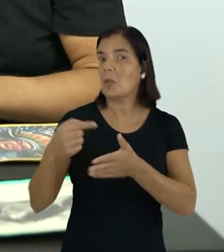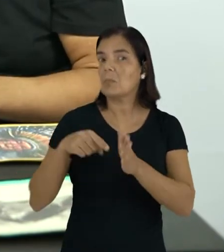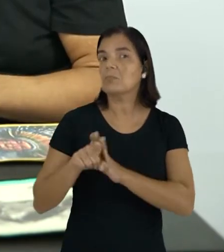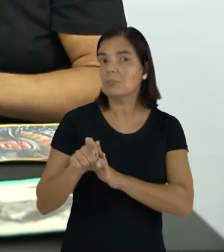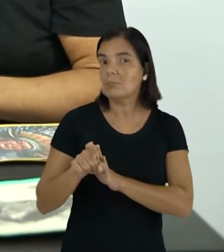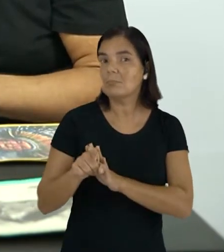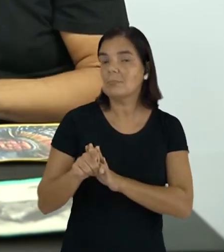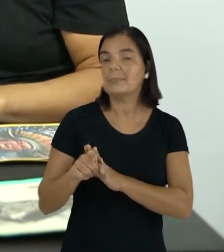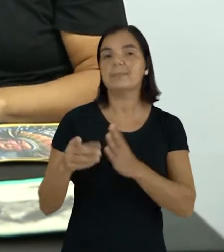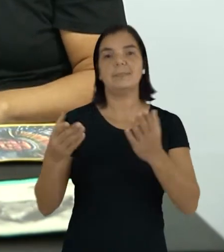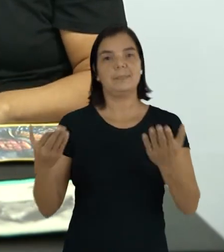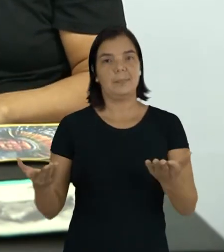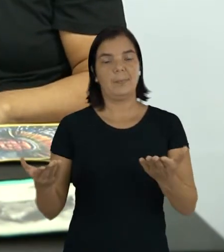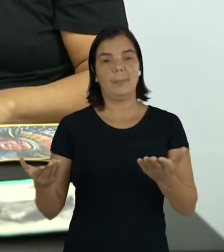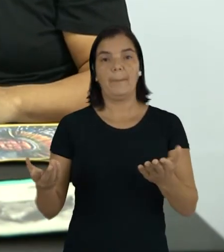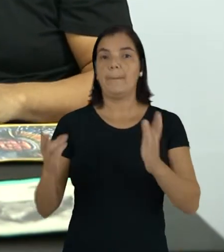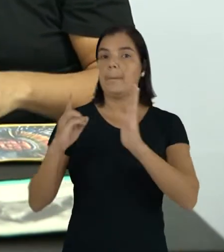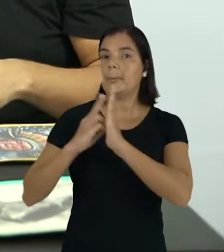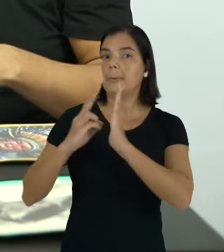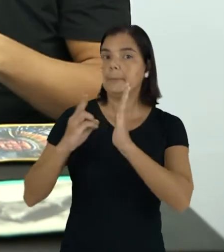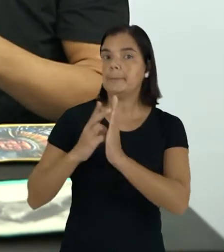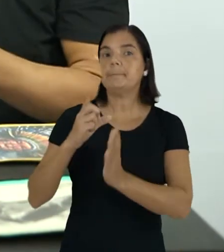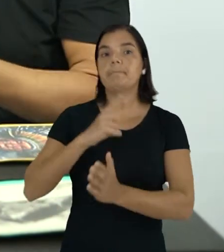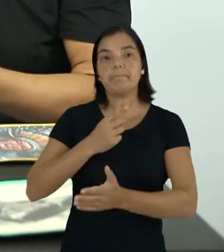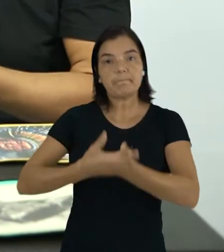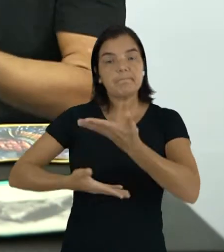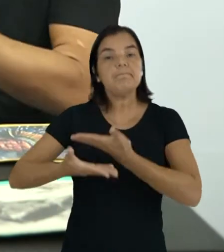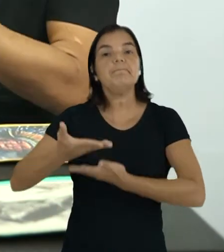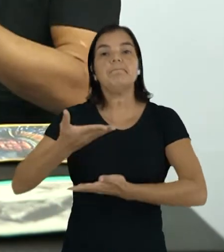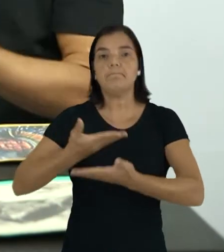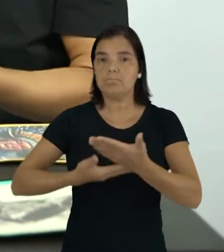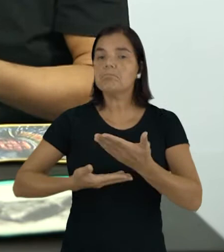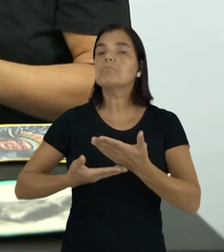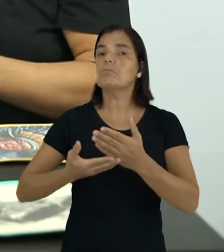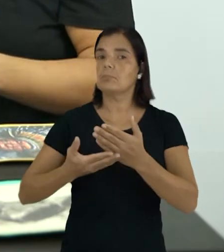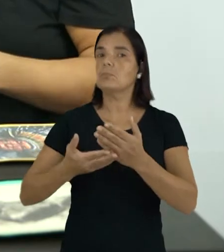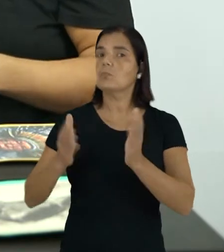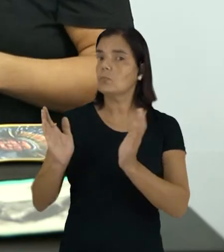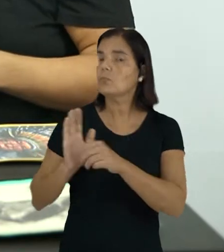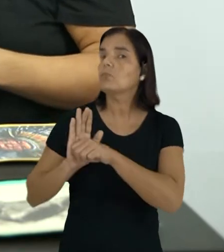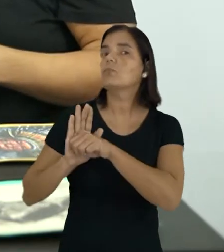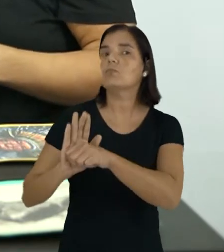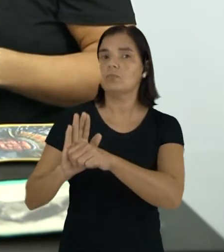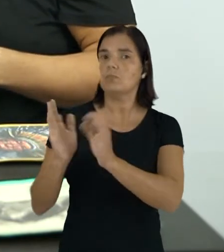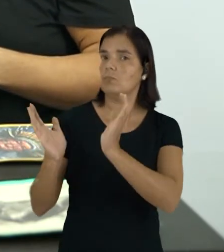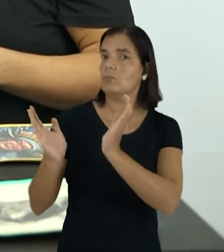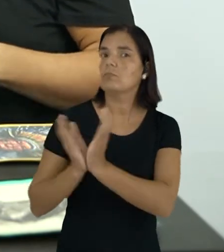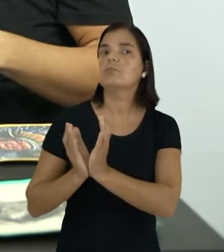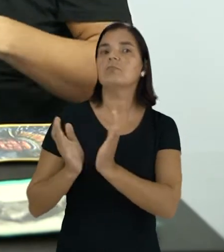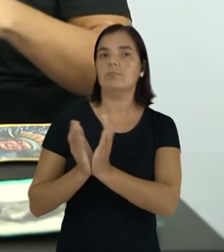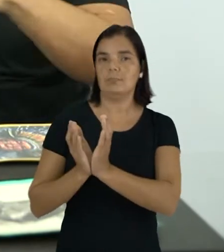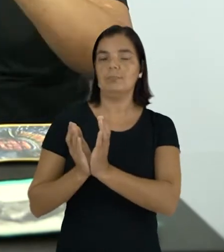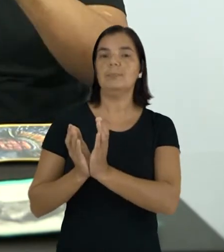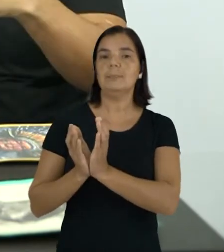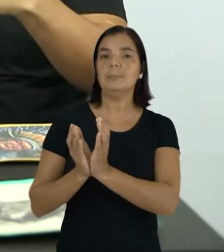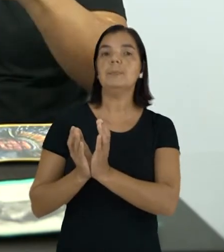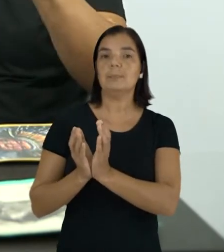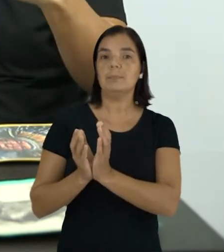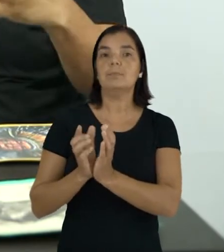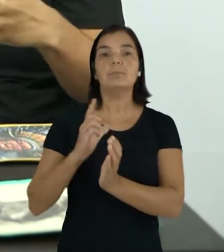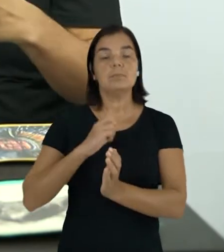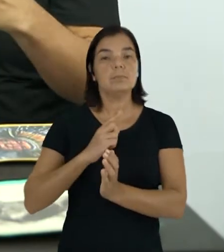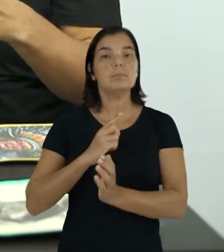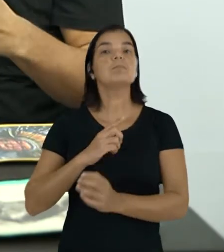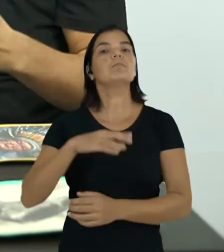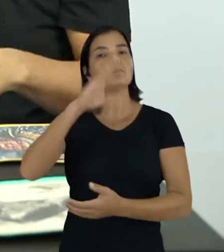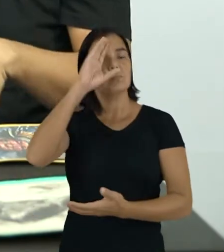questionamento. Bom, os indígenas, eles têm uma relação muito comunitária, professor Carlos. Eles têm uma relação na